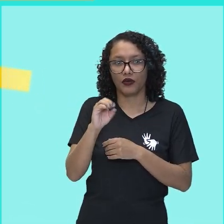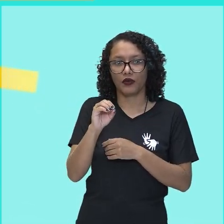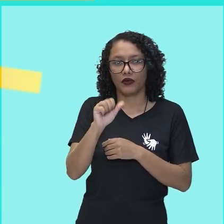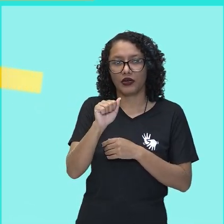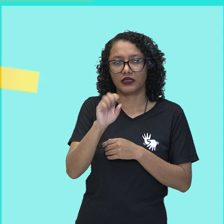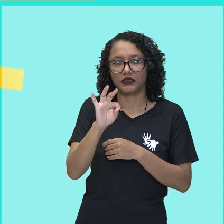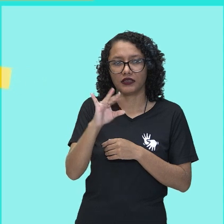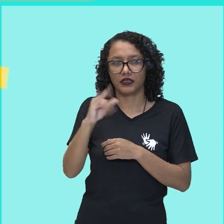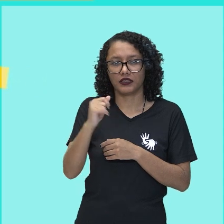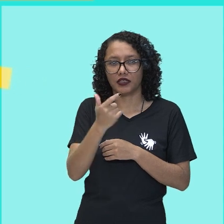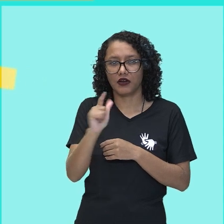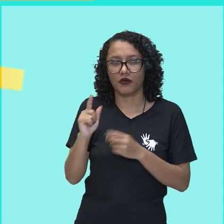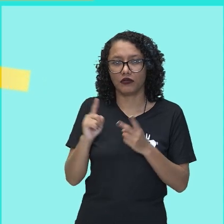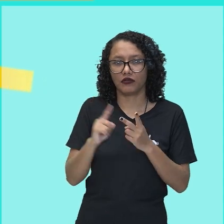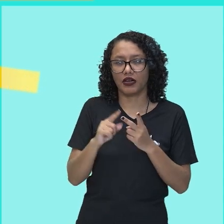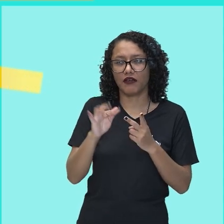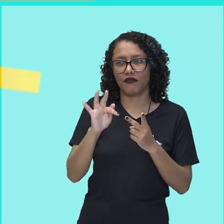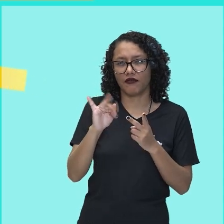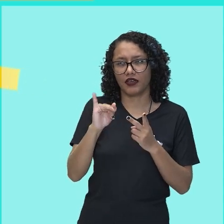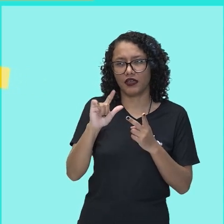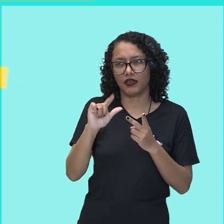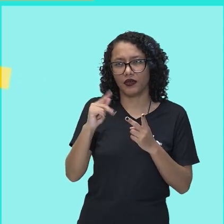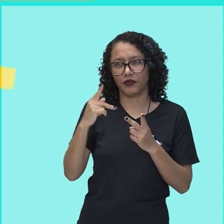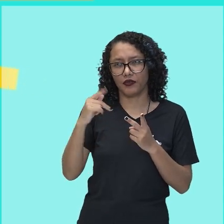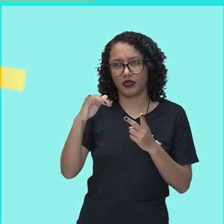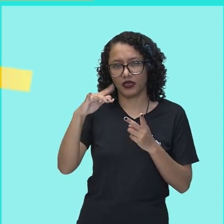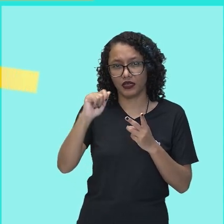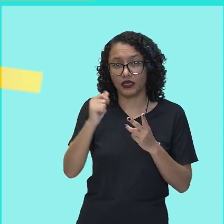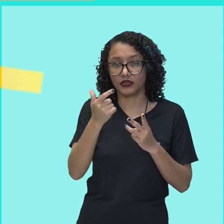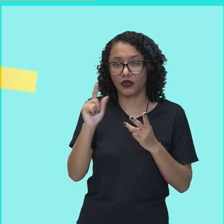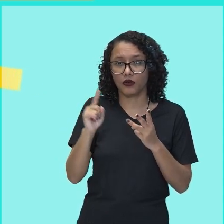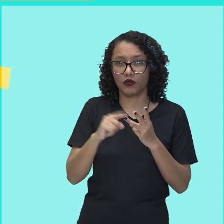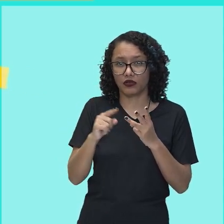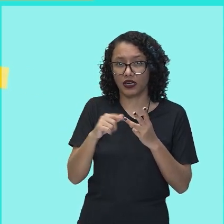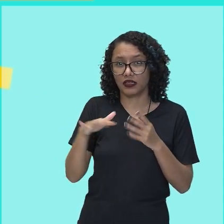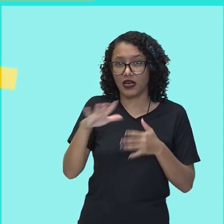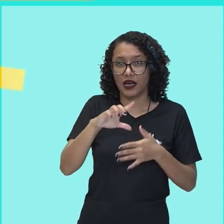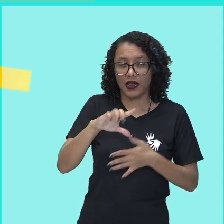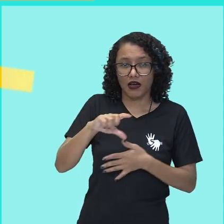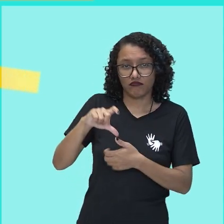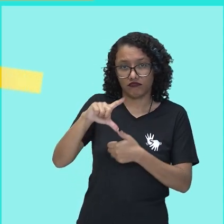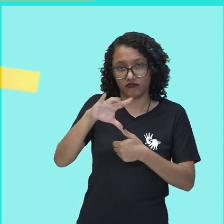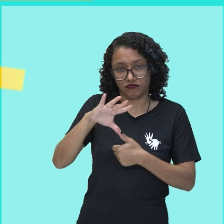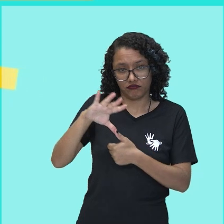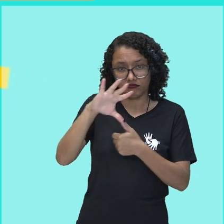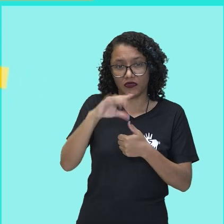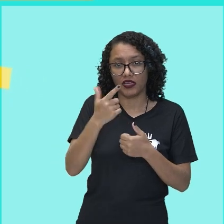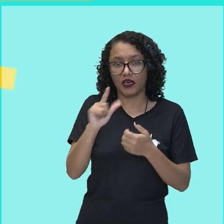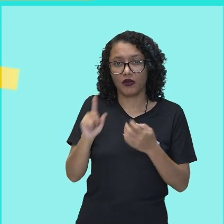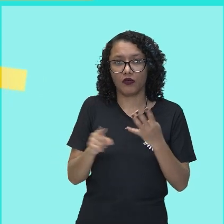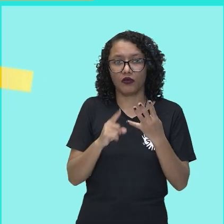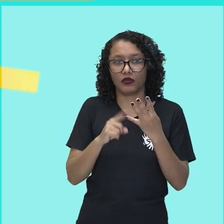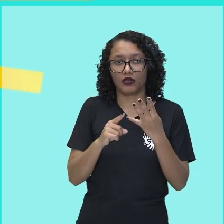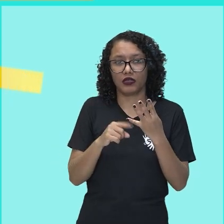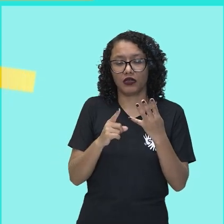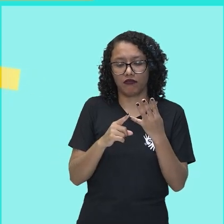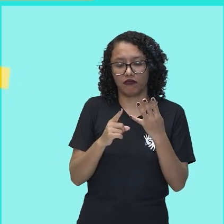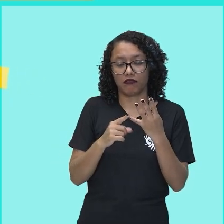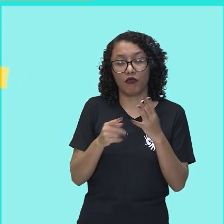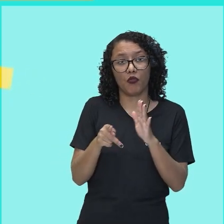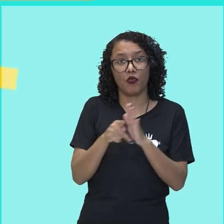das Filipinas, a placa tectônica norte-americana e a placa tectônica do